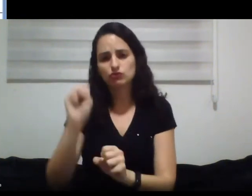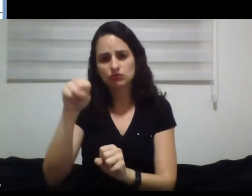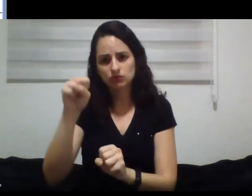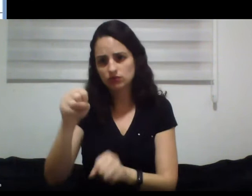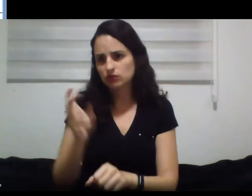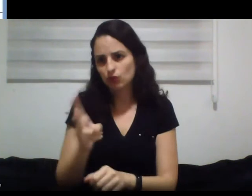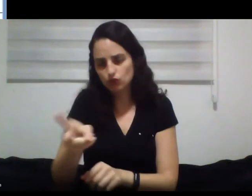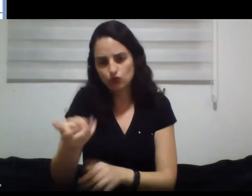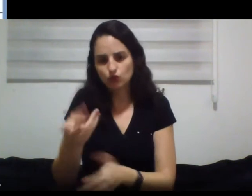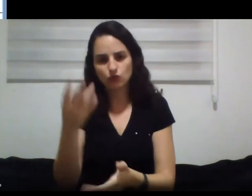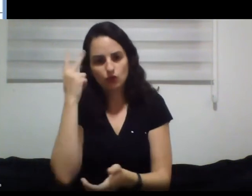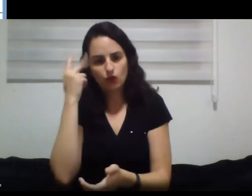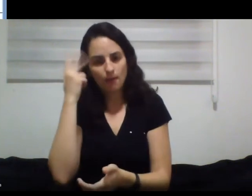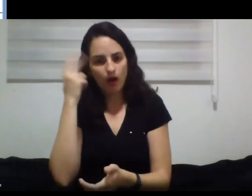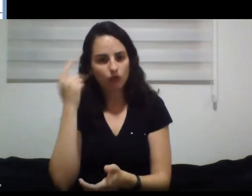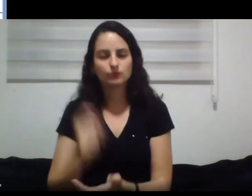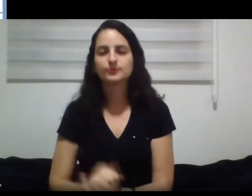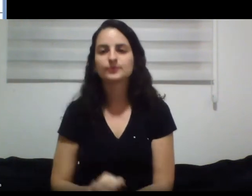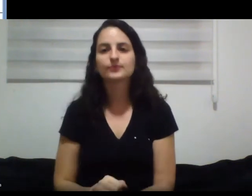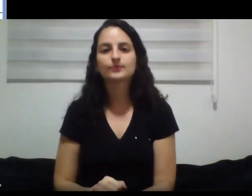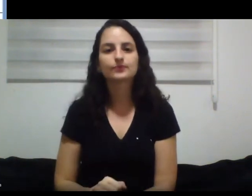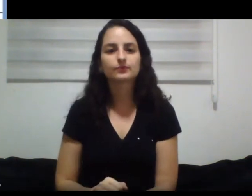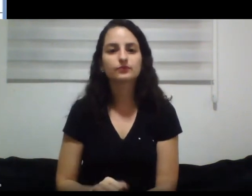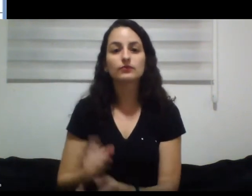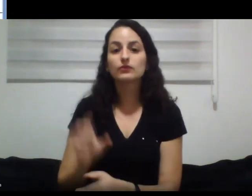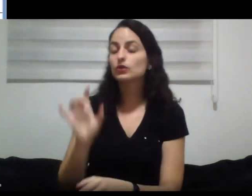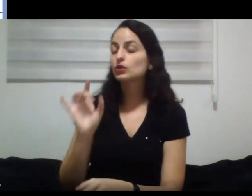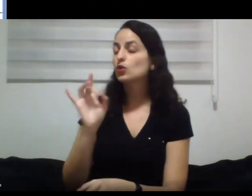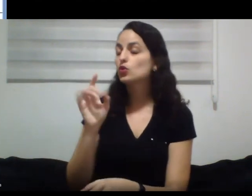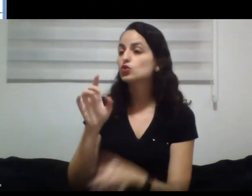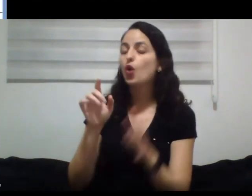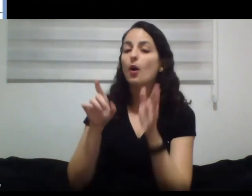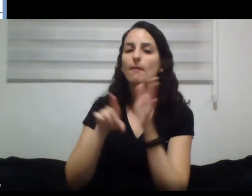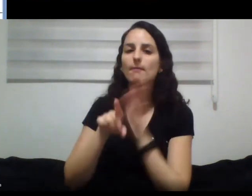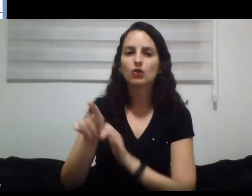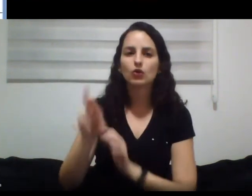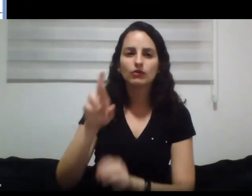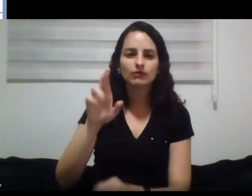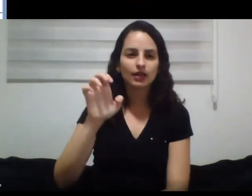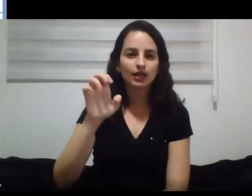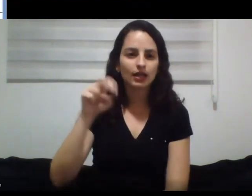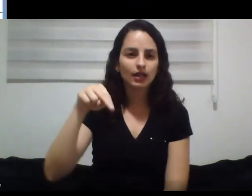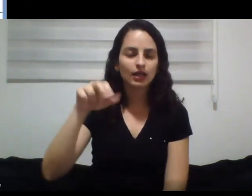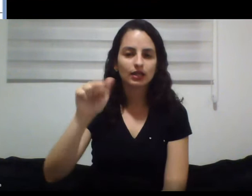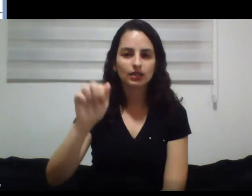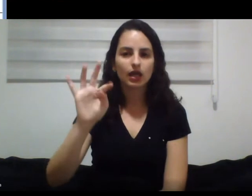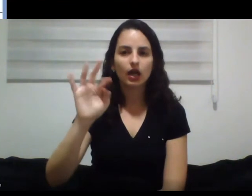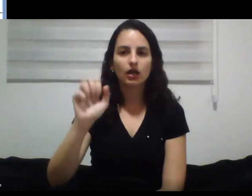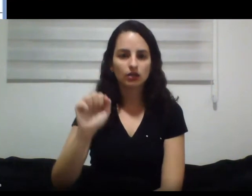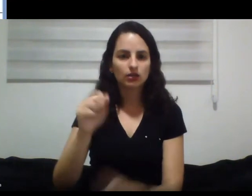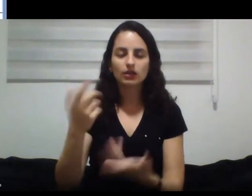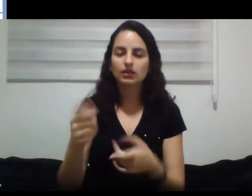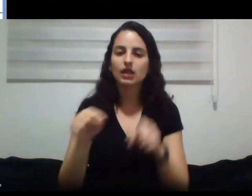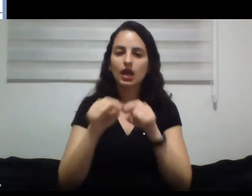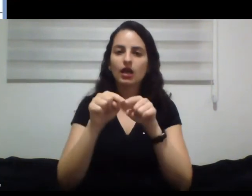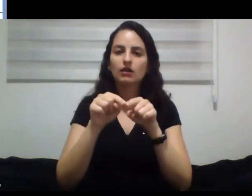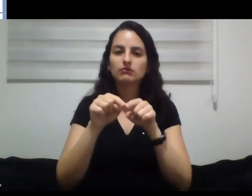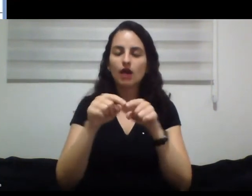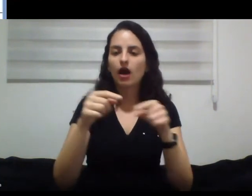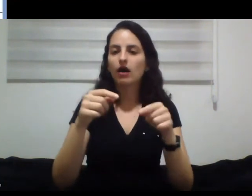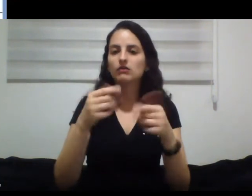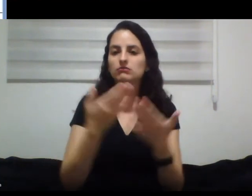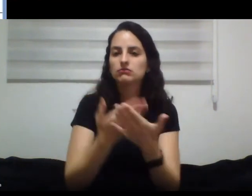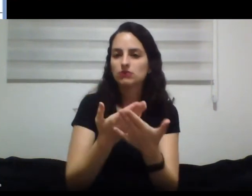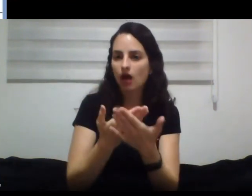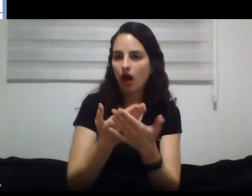é via chat, né? Via chat. Até complementando, tem uma questão aqui que eu acho que vale a pena a gente